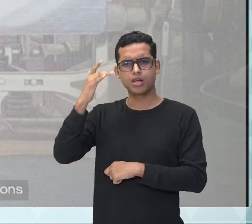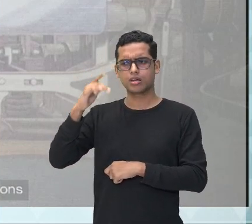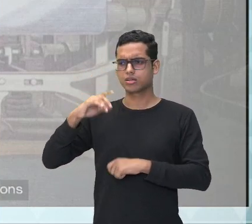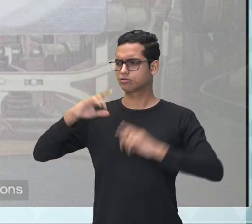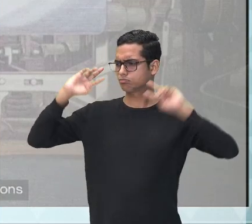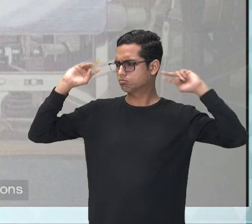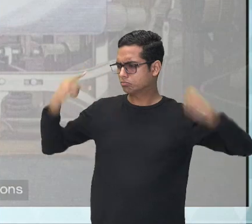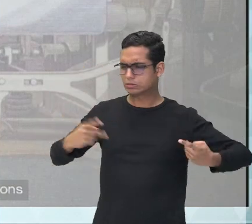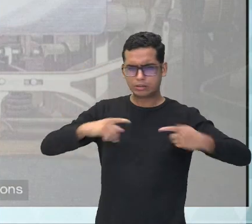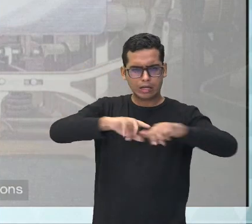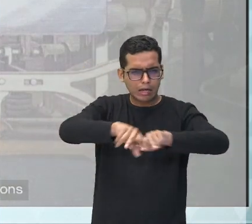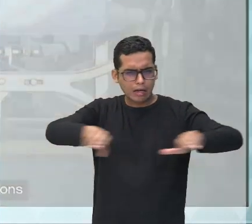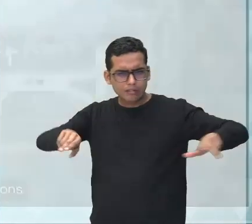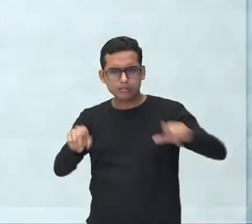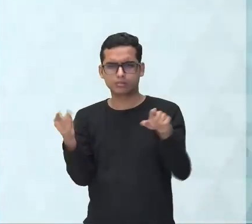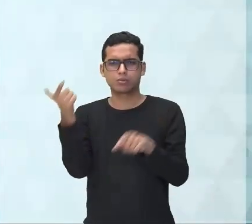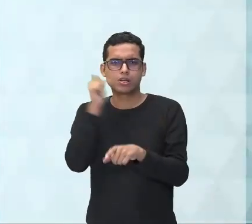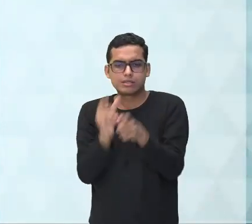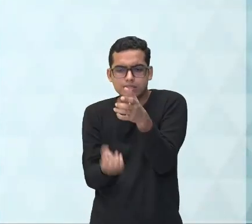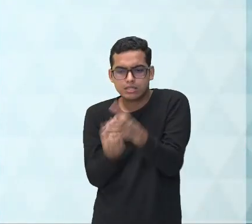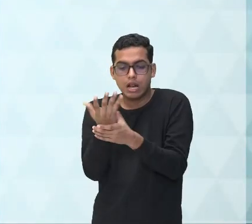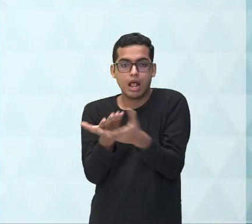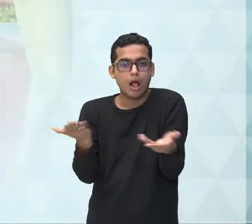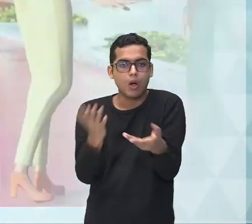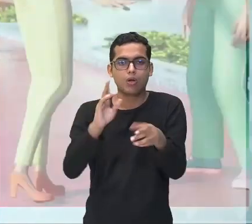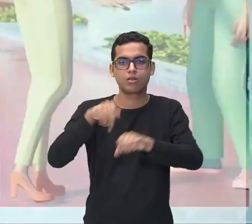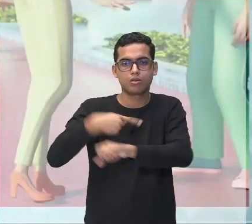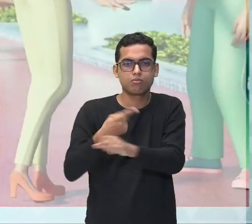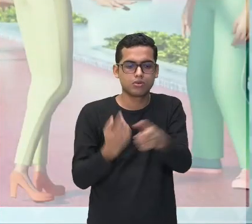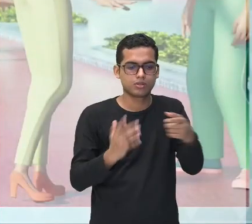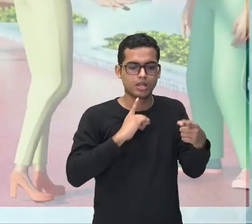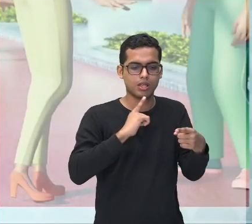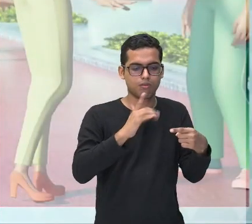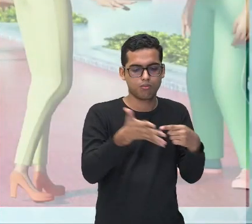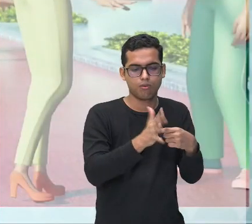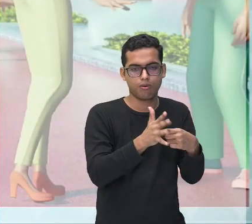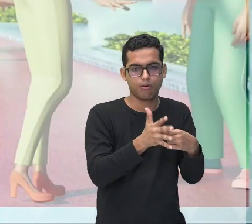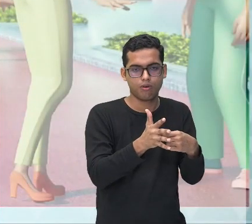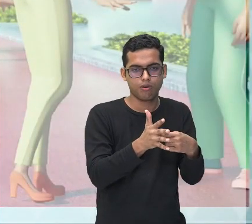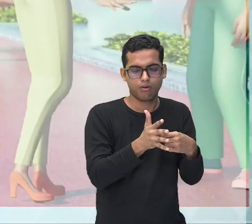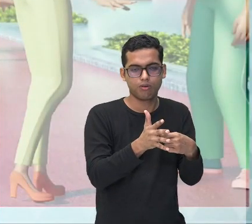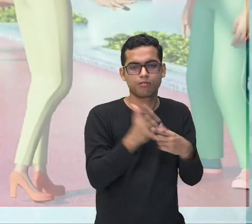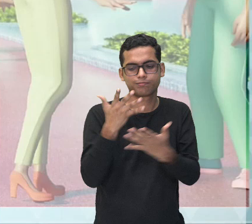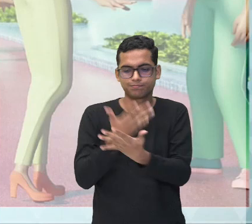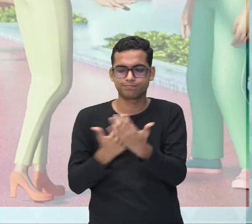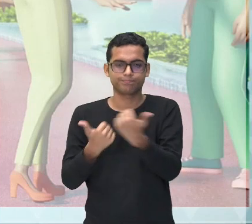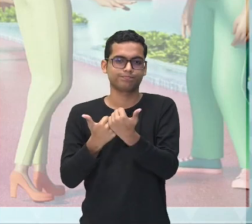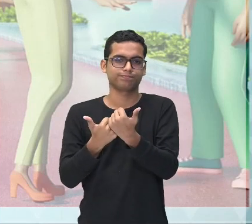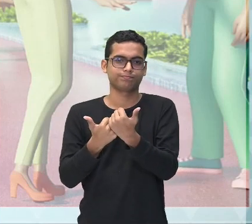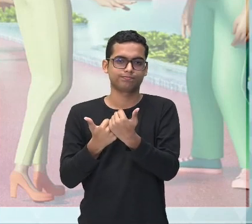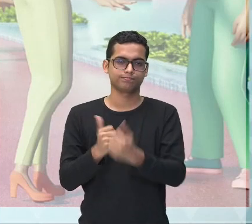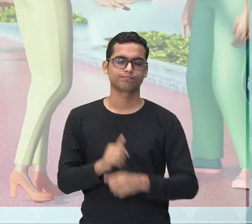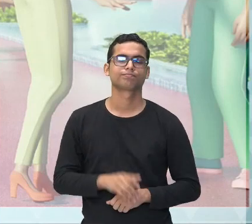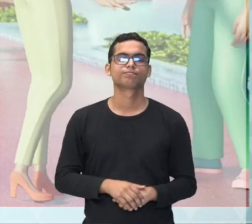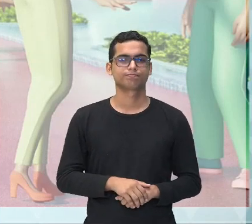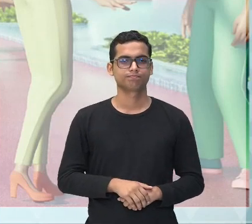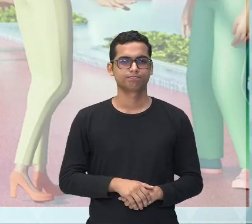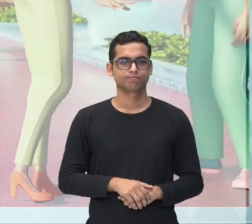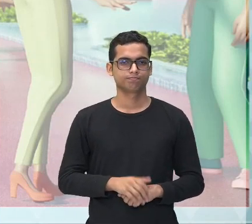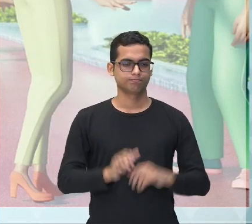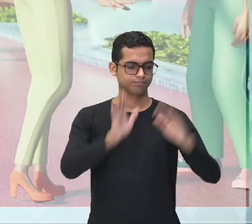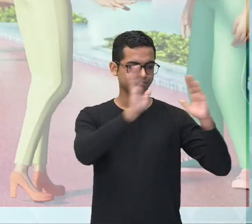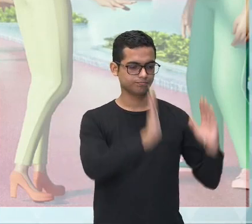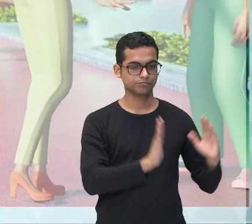humano acontecendo. E, finalmente, né, nos dias atuais, nessa era mais tecnológica, muitas vezes a gente